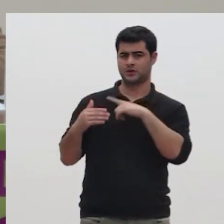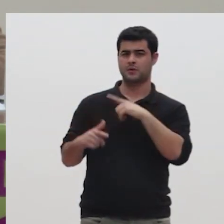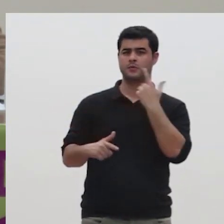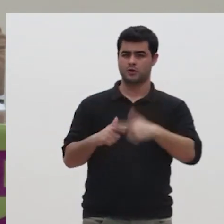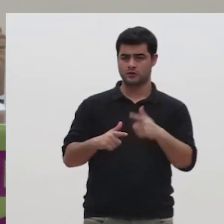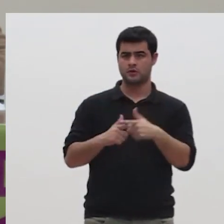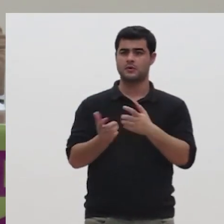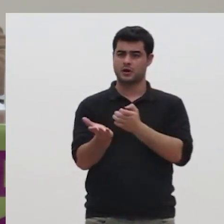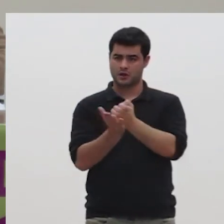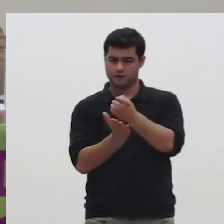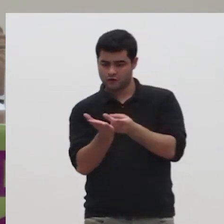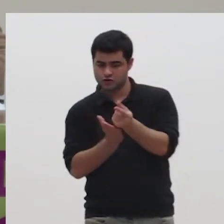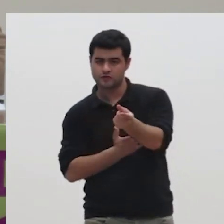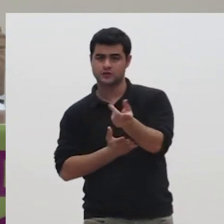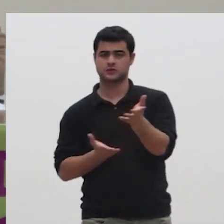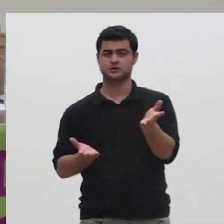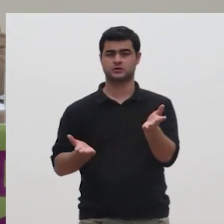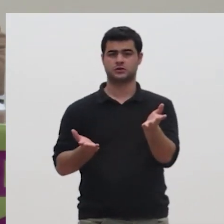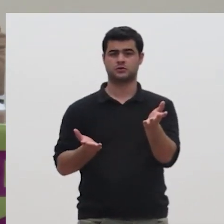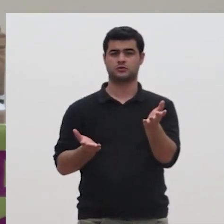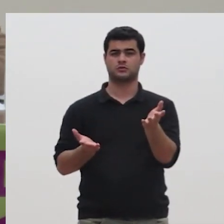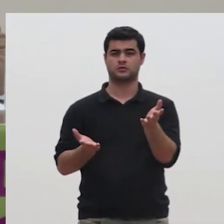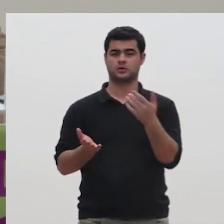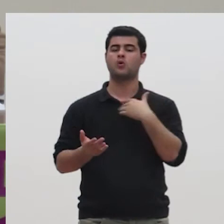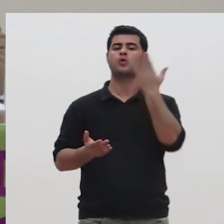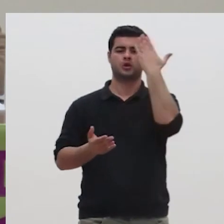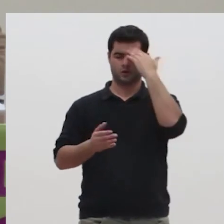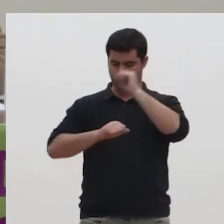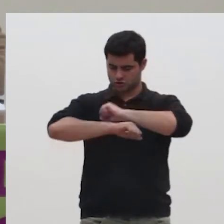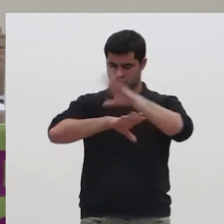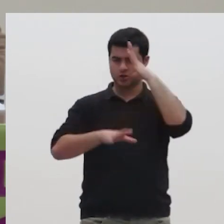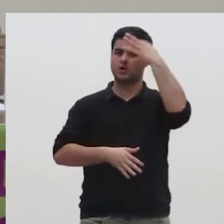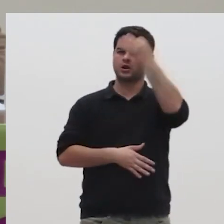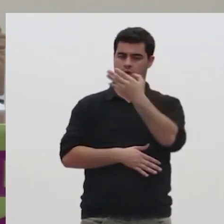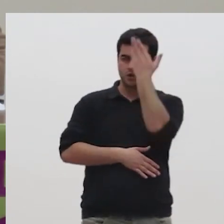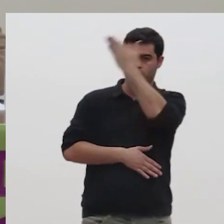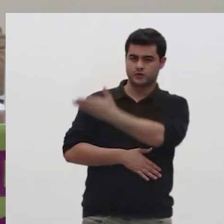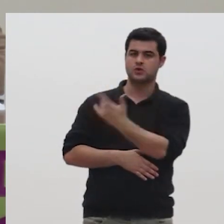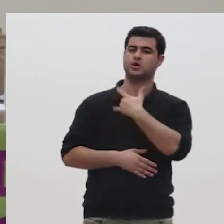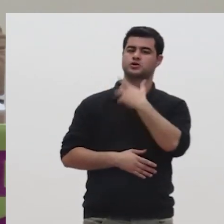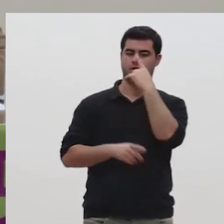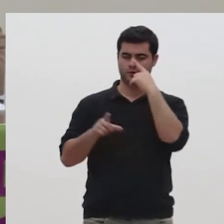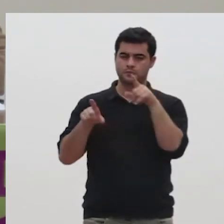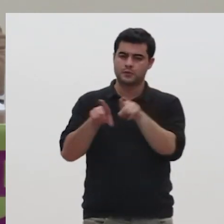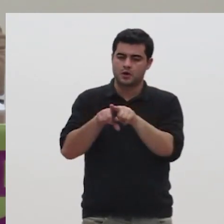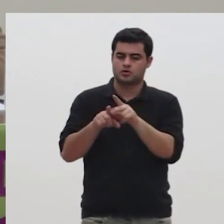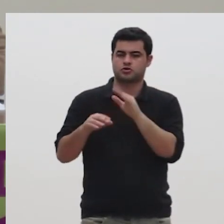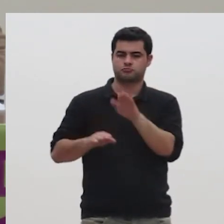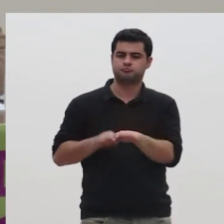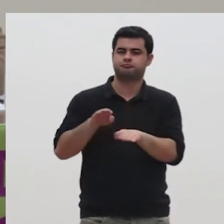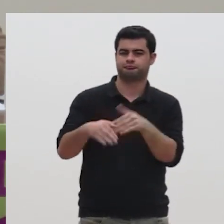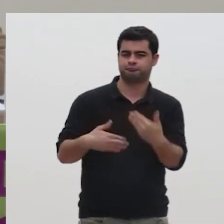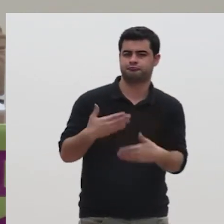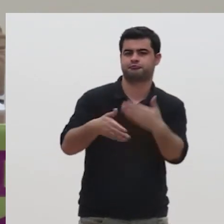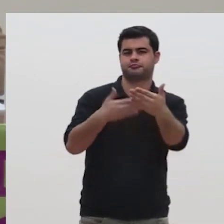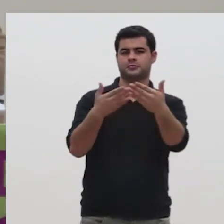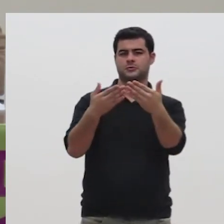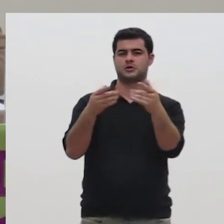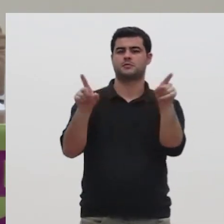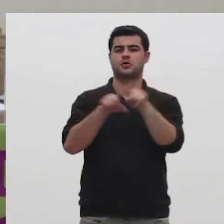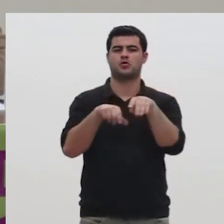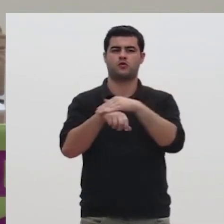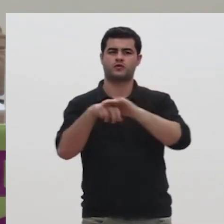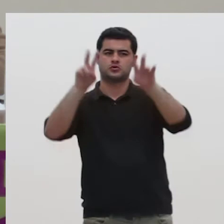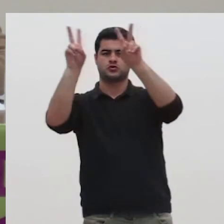de efetivação. Eu compreendi muito bem a sua questão, acho que nós temos que avançar nisso, acho que nós temos que conversar mais com os programas